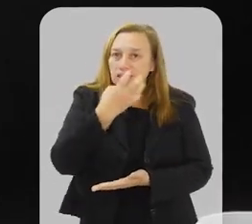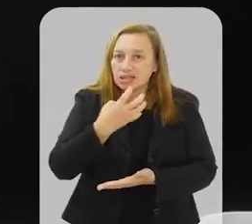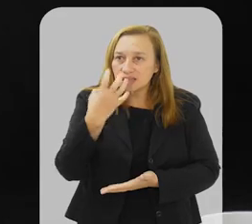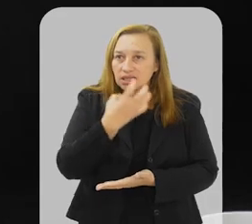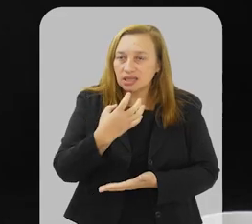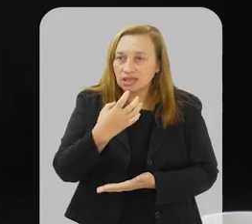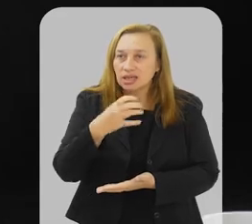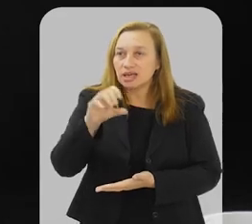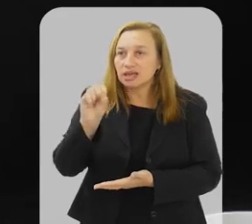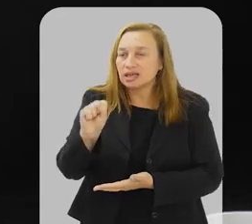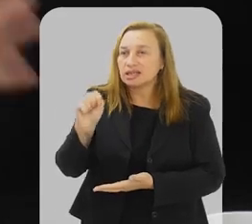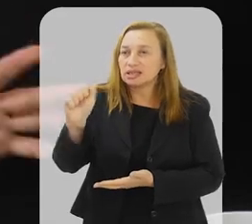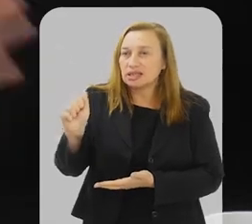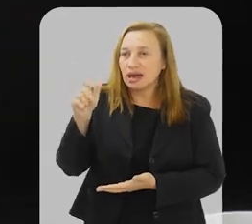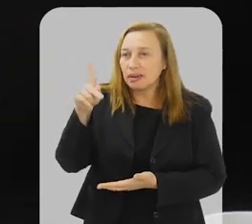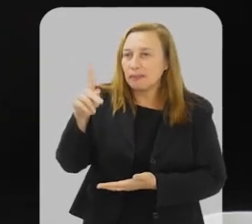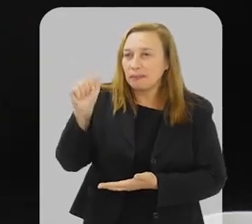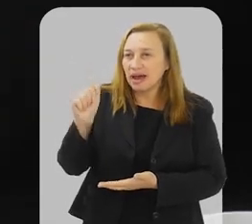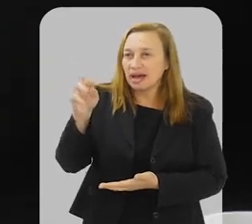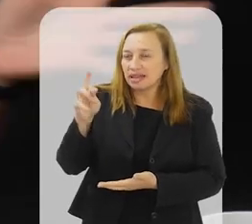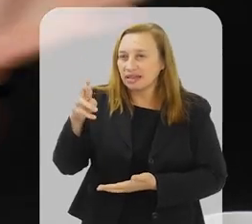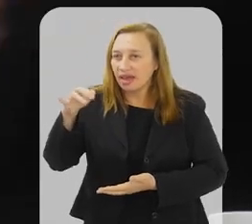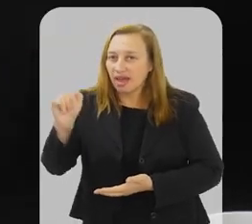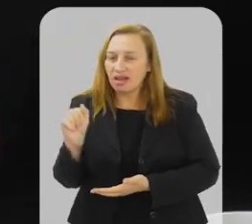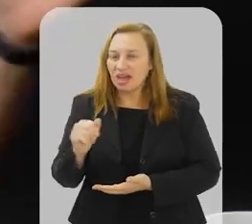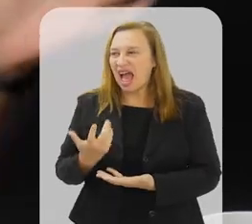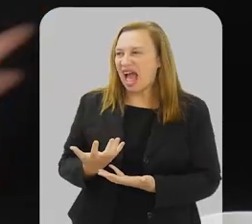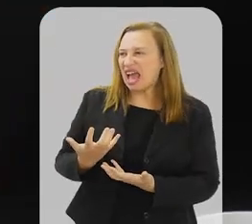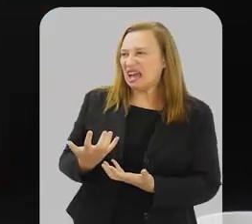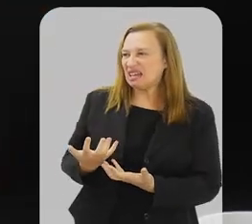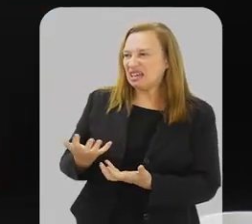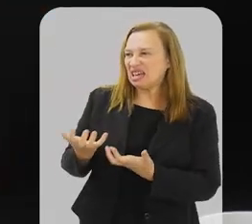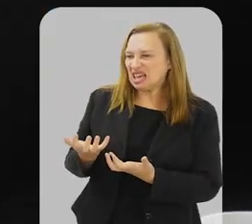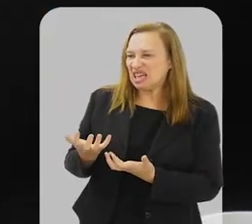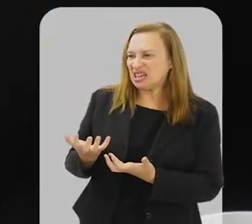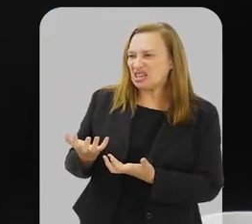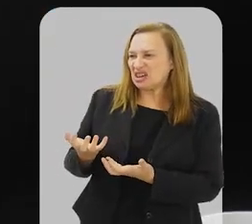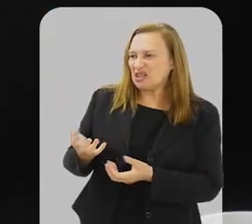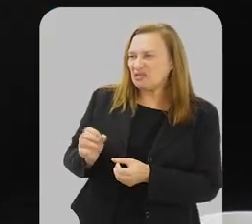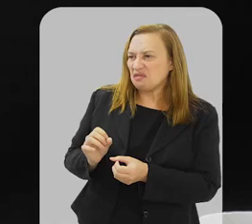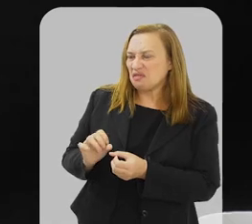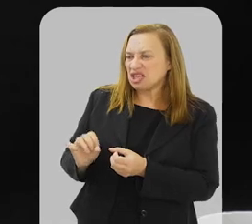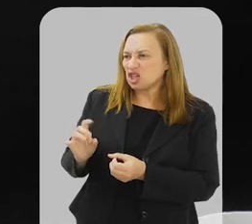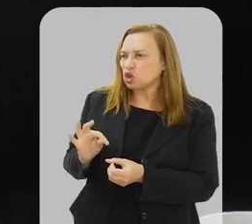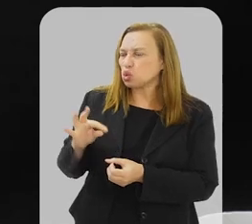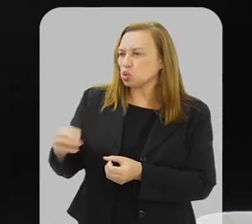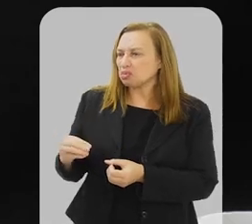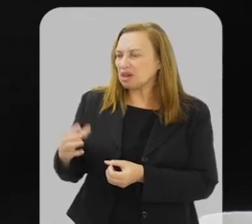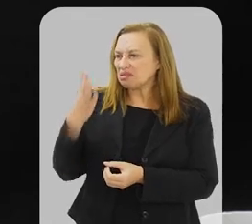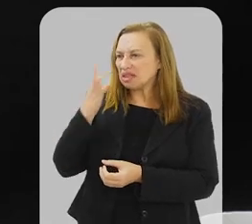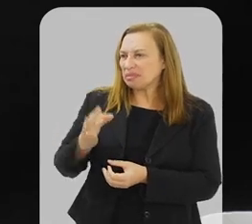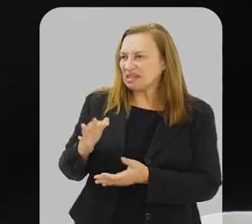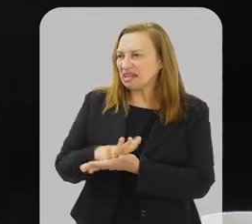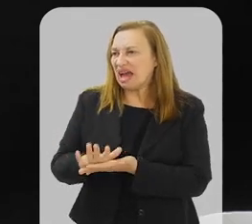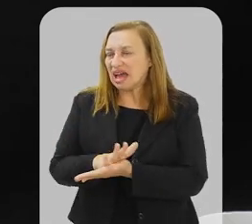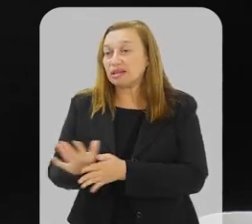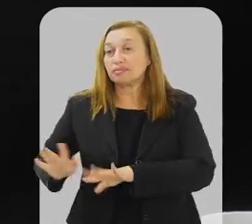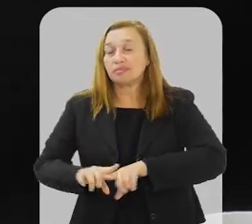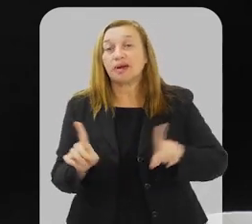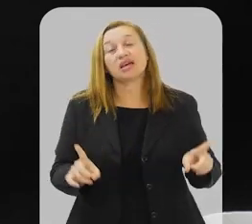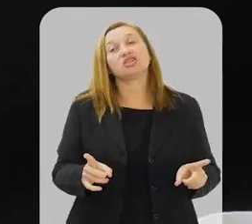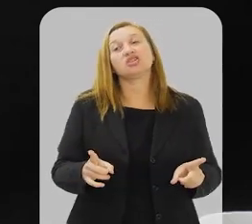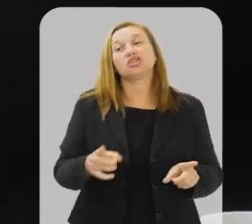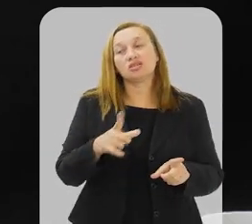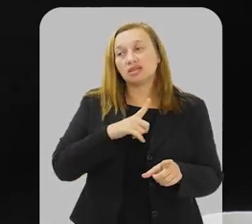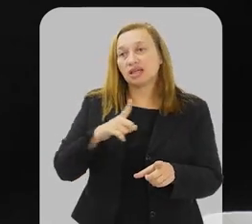Brasil e você tem aquele olhar de que ah não ele que fazer tudo e não faz nada sabe então Eh mas a gente tem um um